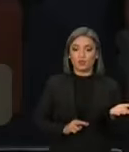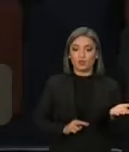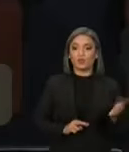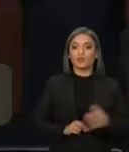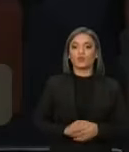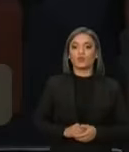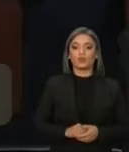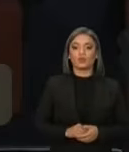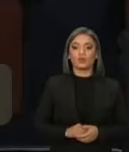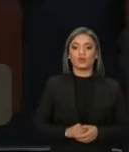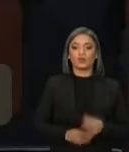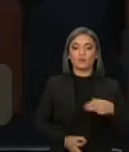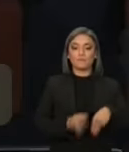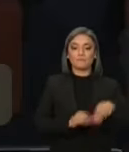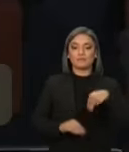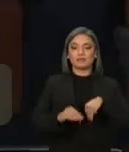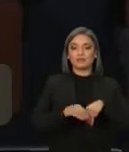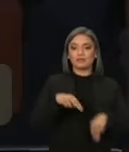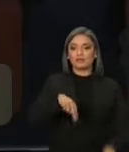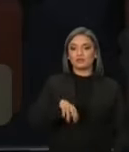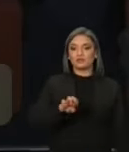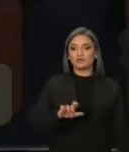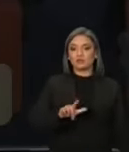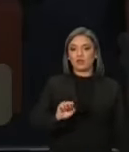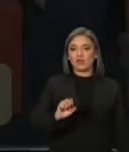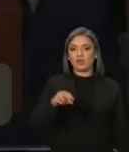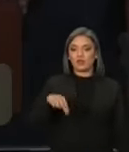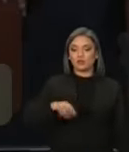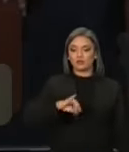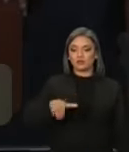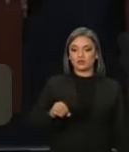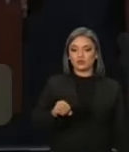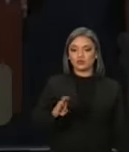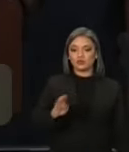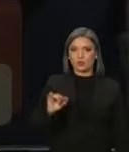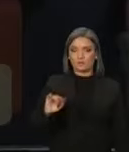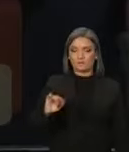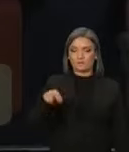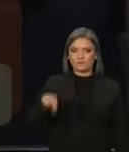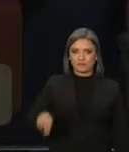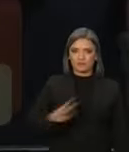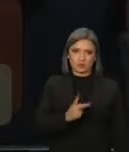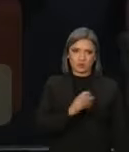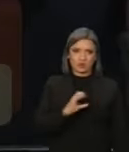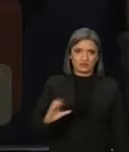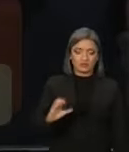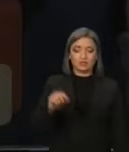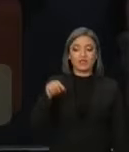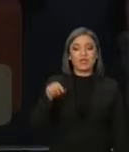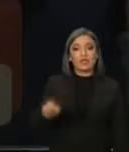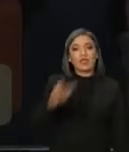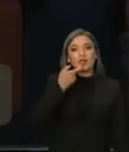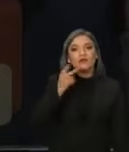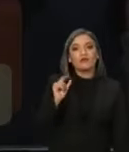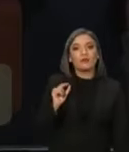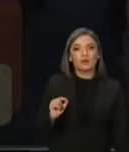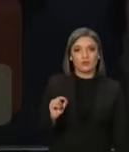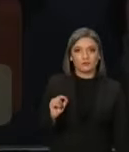do ilustre ministro Nelson Jobim, HC 80.549, onde Sua Excelência